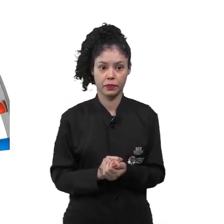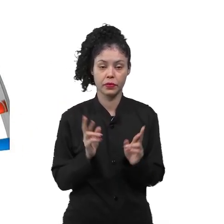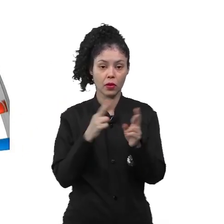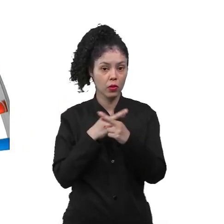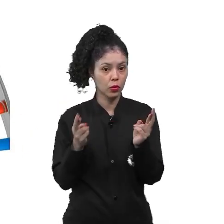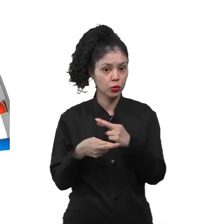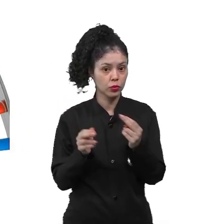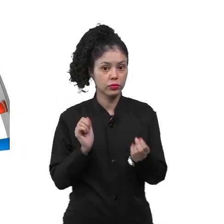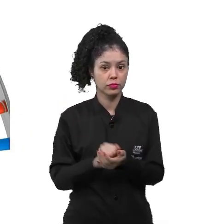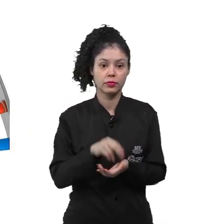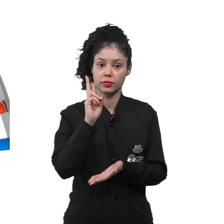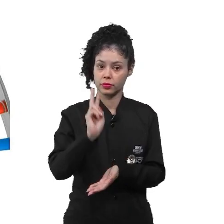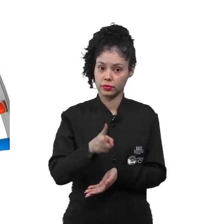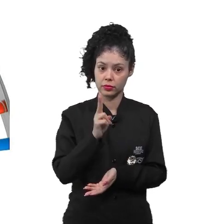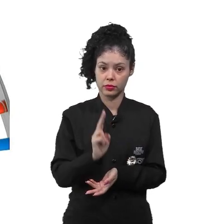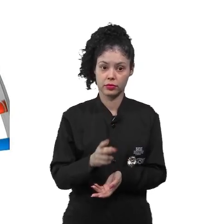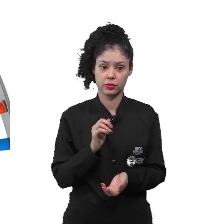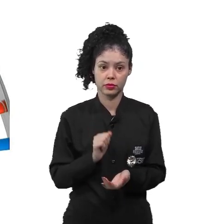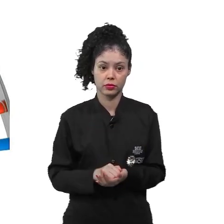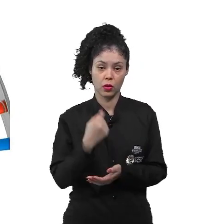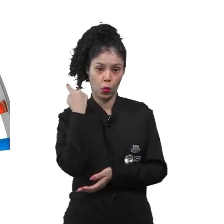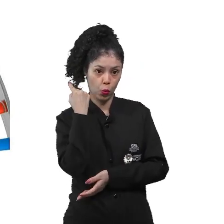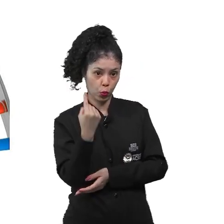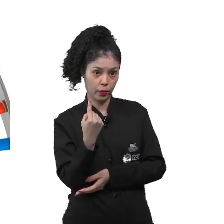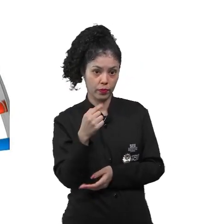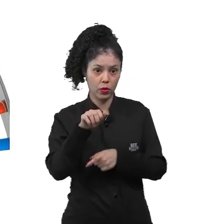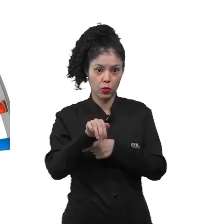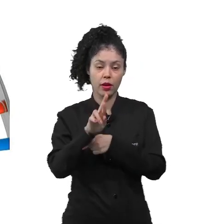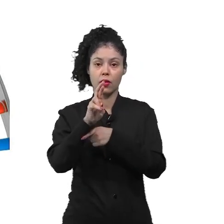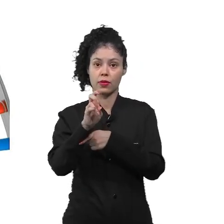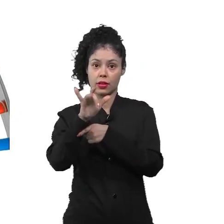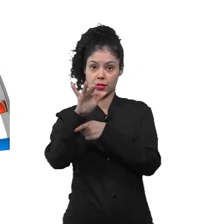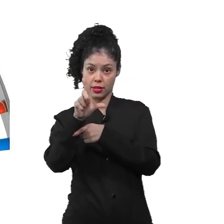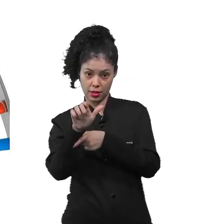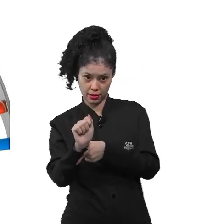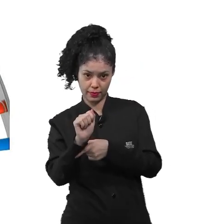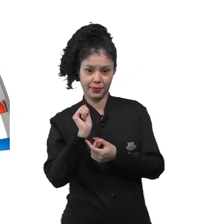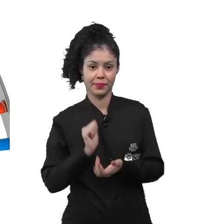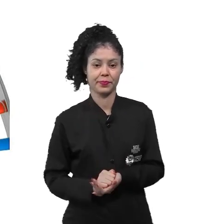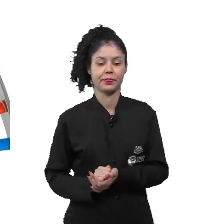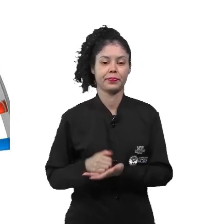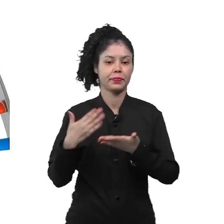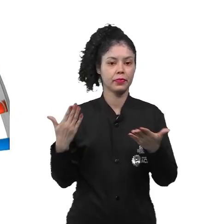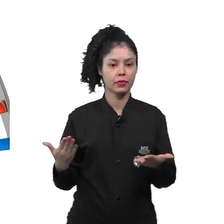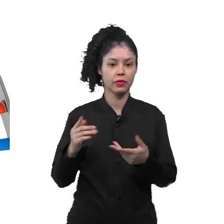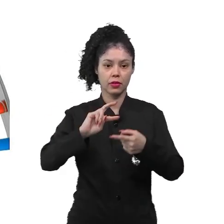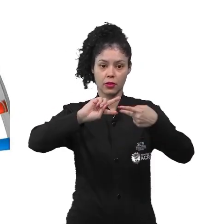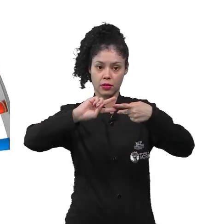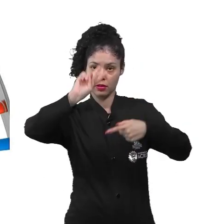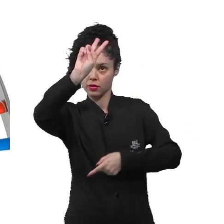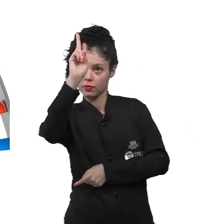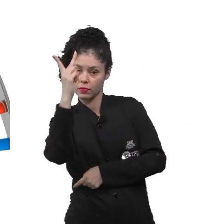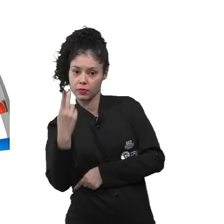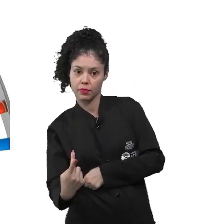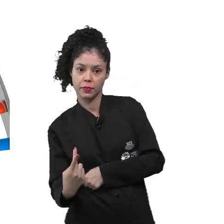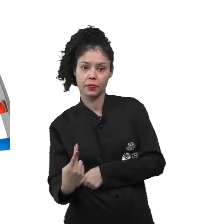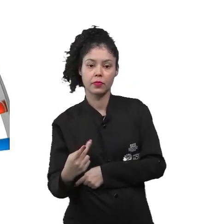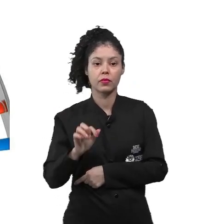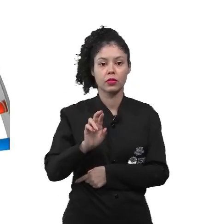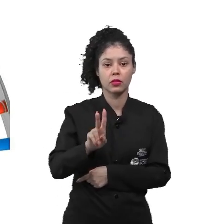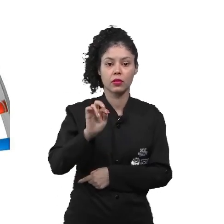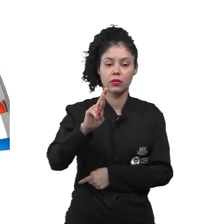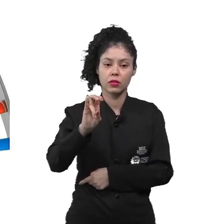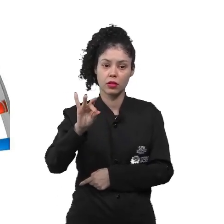ao DNA são as mesmas, exceto aqui, ó, pela uracila, né? Então, no RNA a gente tem a uracila